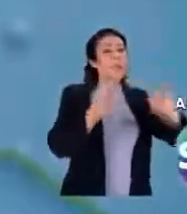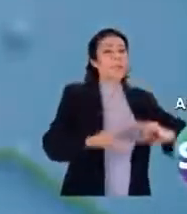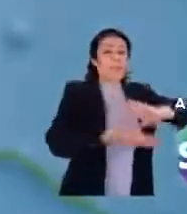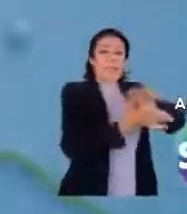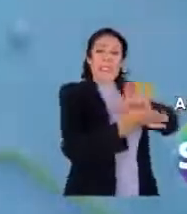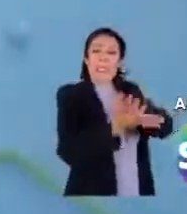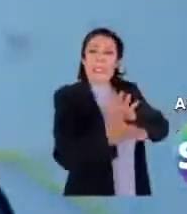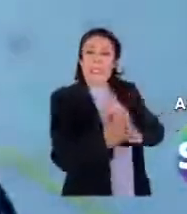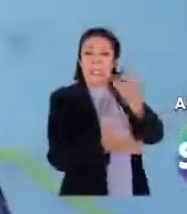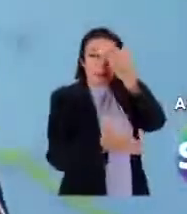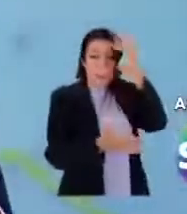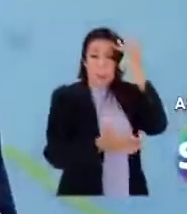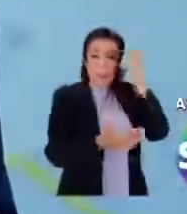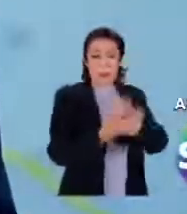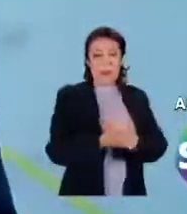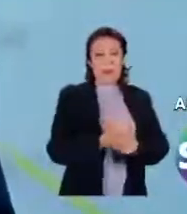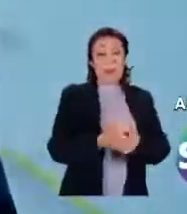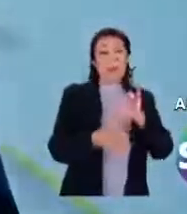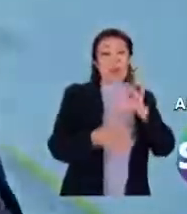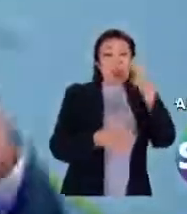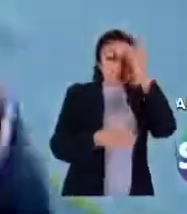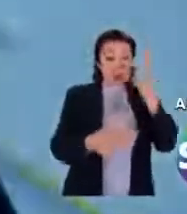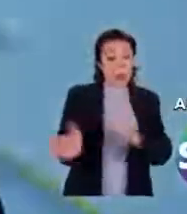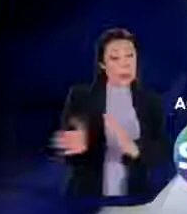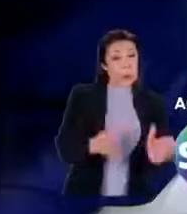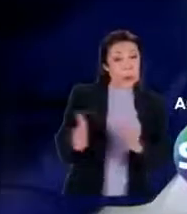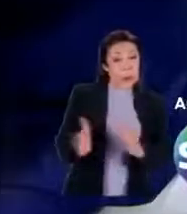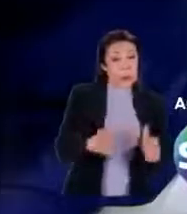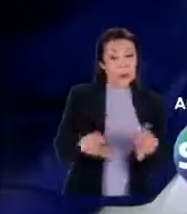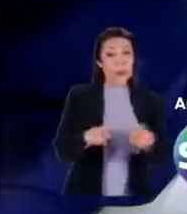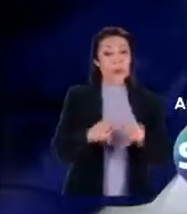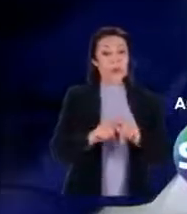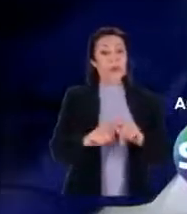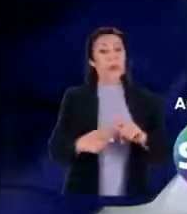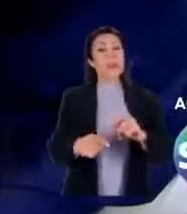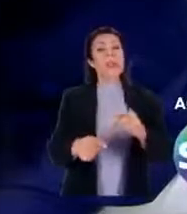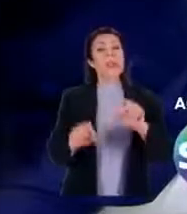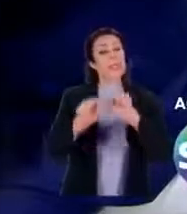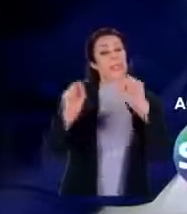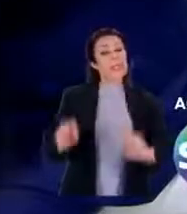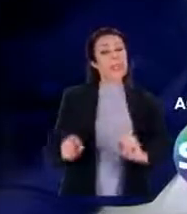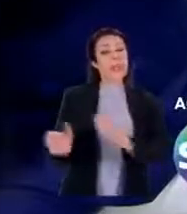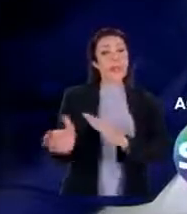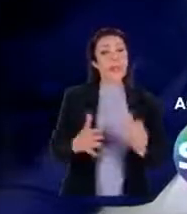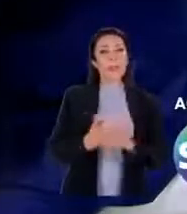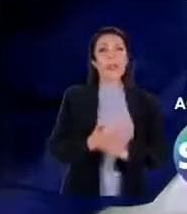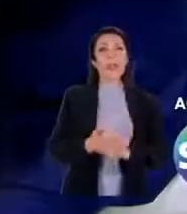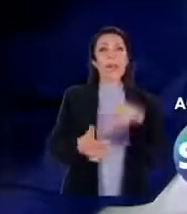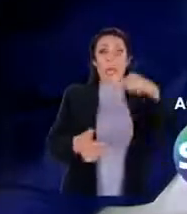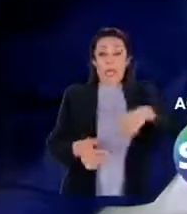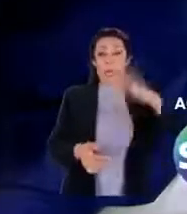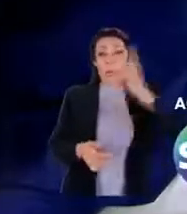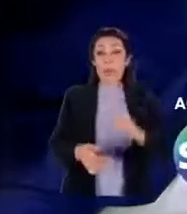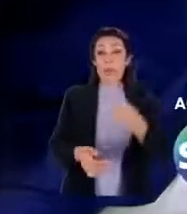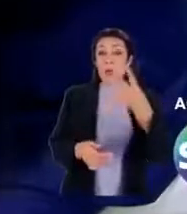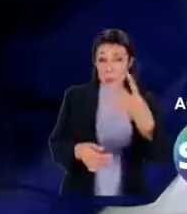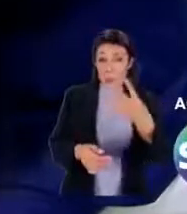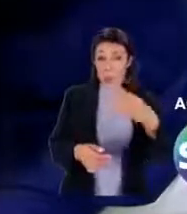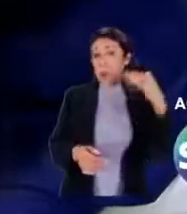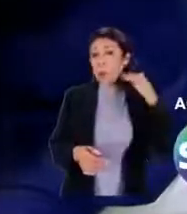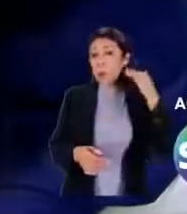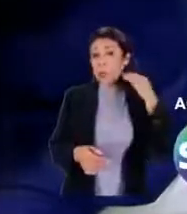produz e de quem trabalha para o sistema financeiro e isso também tem número o Brasil tem quatro dos 10 bancos mais lucrativos do mundo